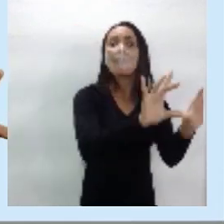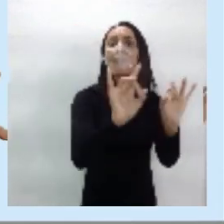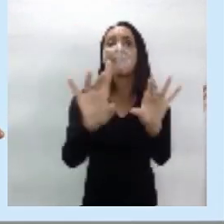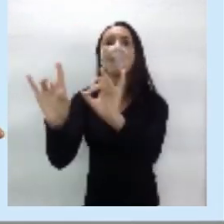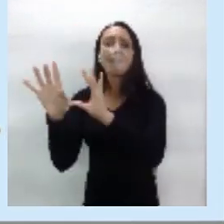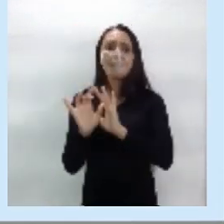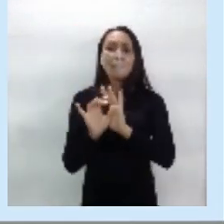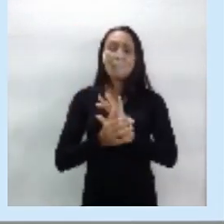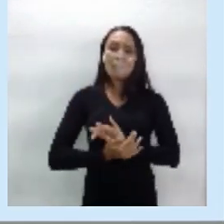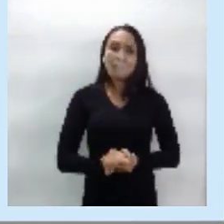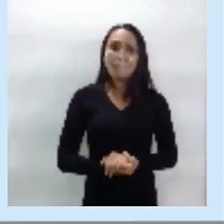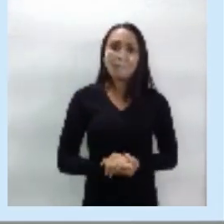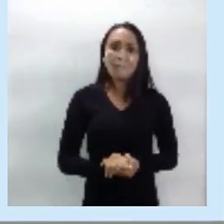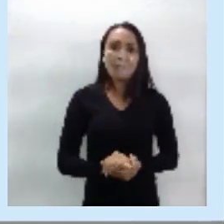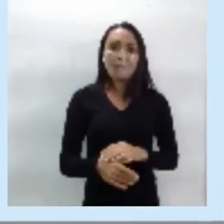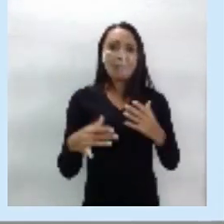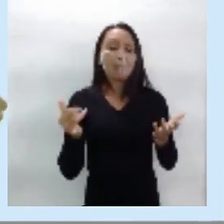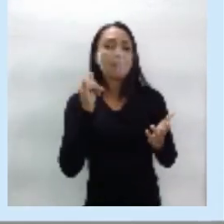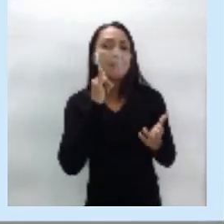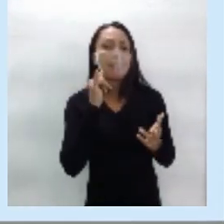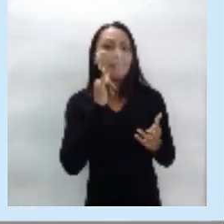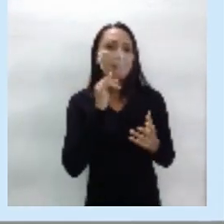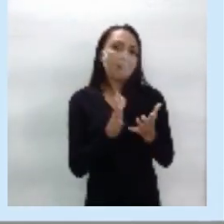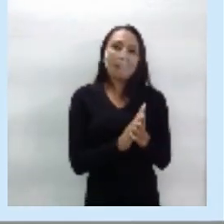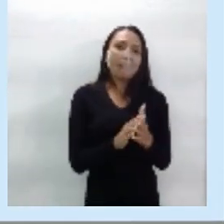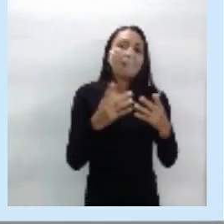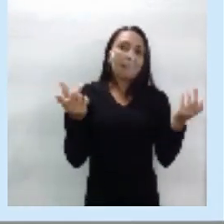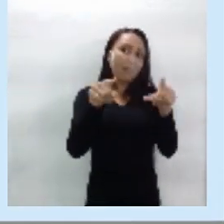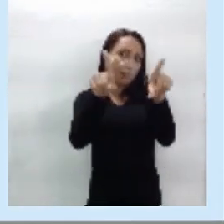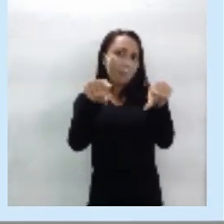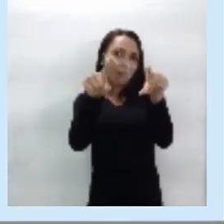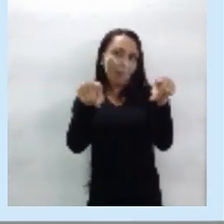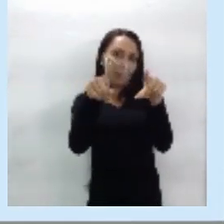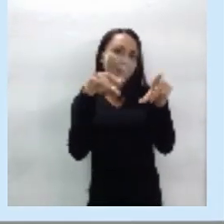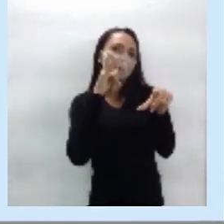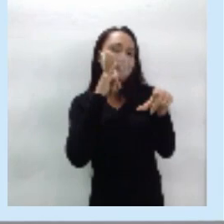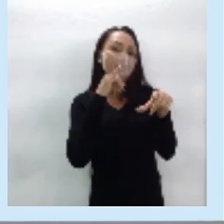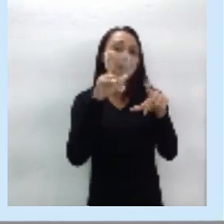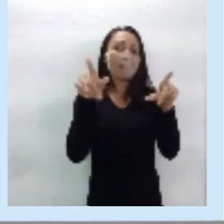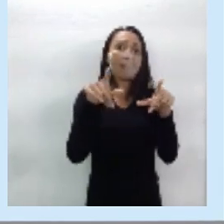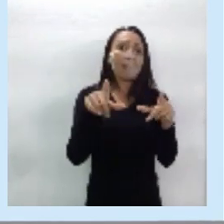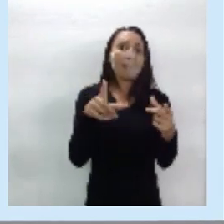vendas, né? Então, por exemplo, quando a gente vai para o shopping, a gente quer fazer o quê?